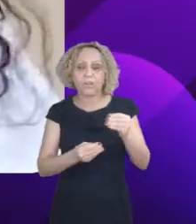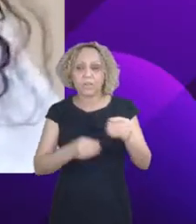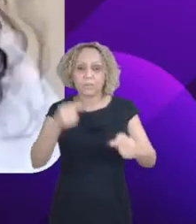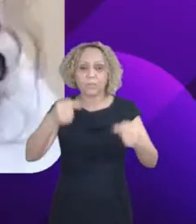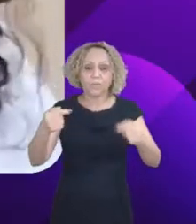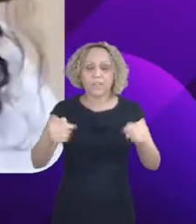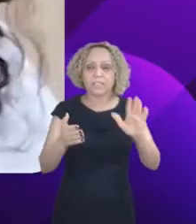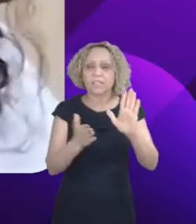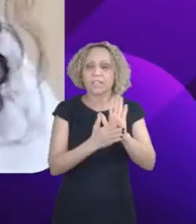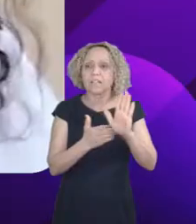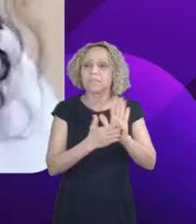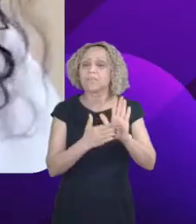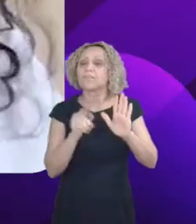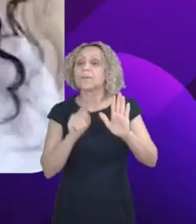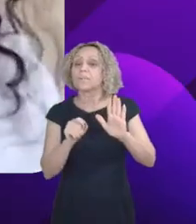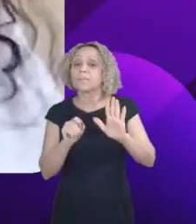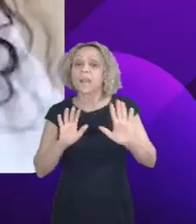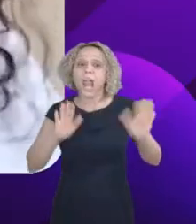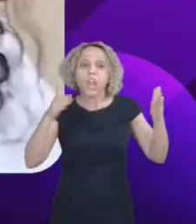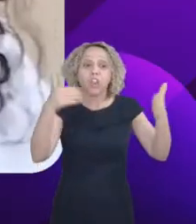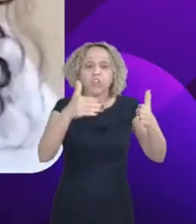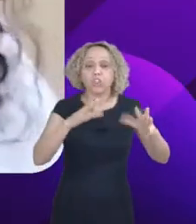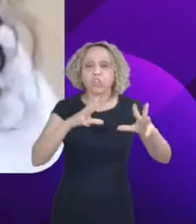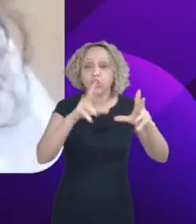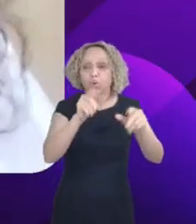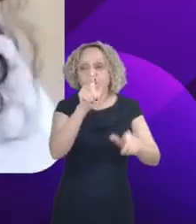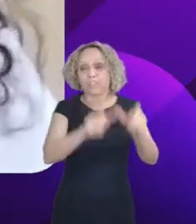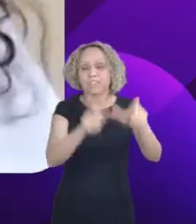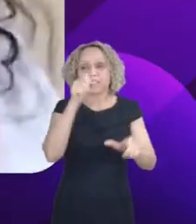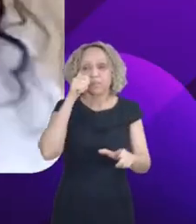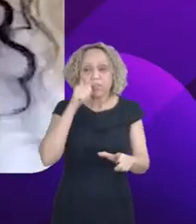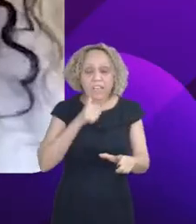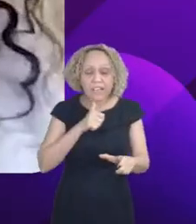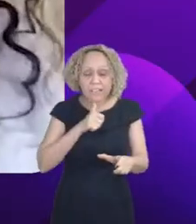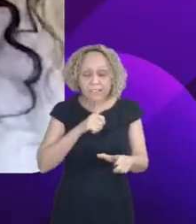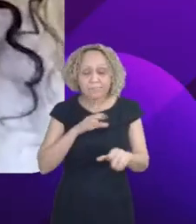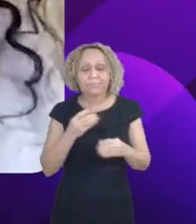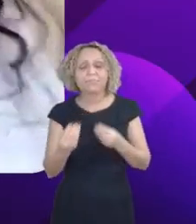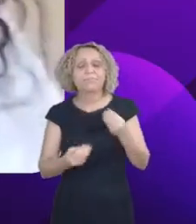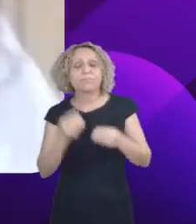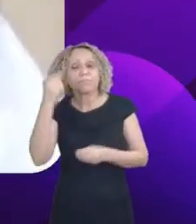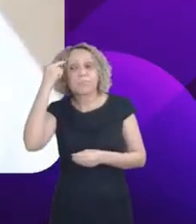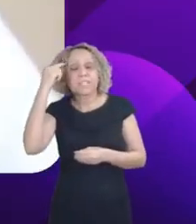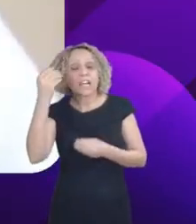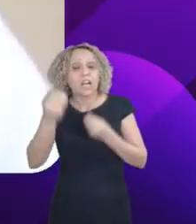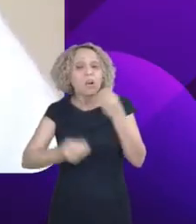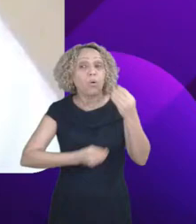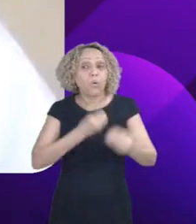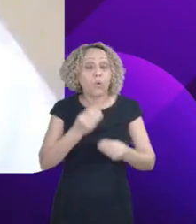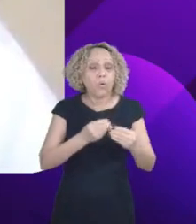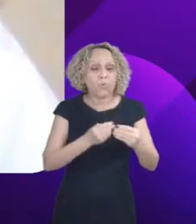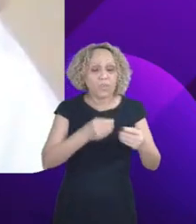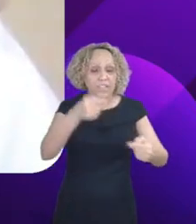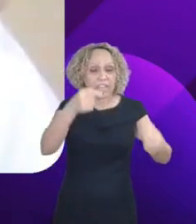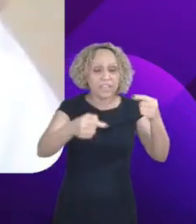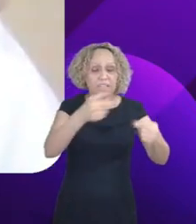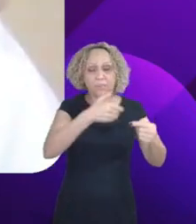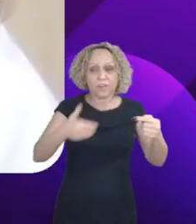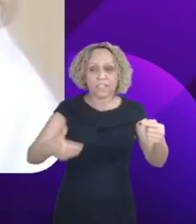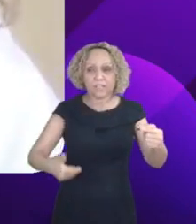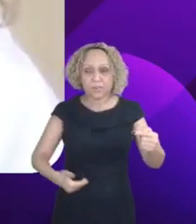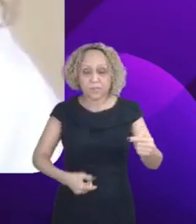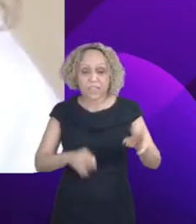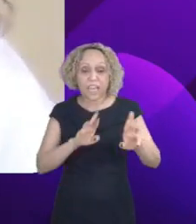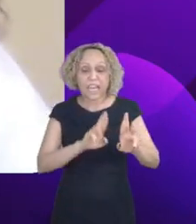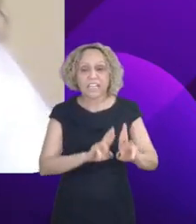as mulheres, é preciso pensar como essa política pública, diferente das outras que estão na parte urbana, por exemplo, vão